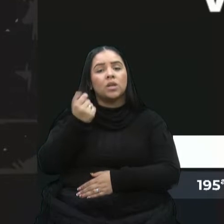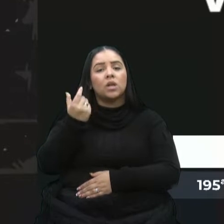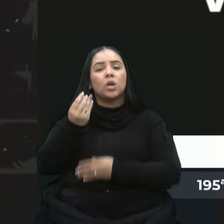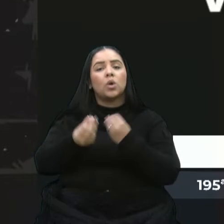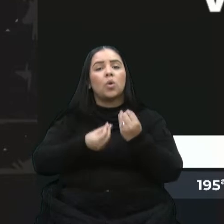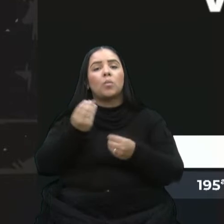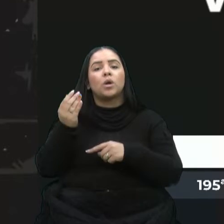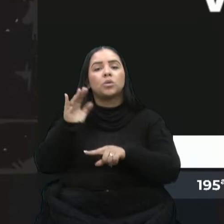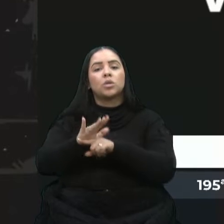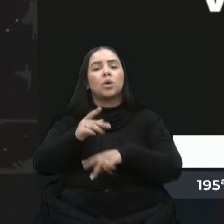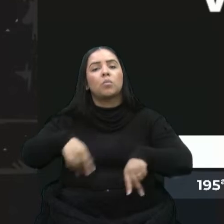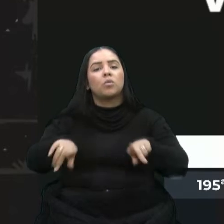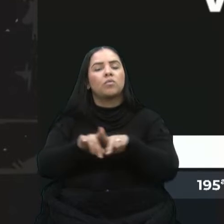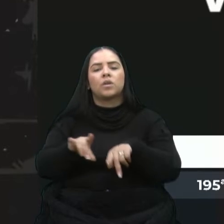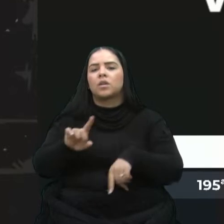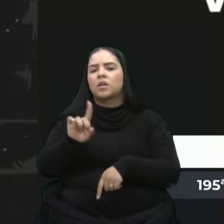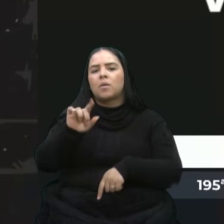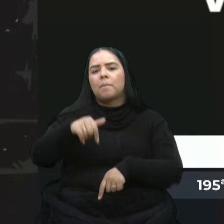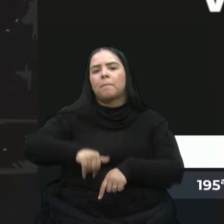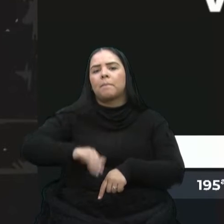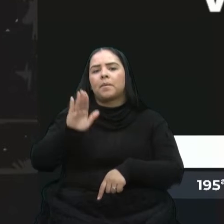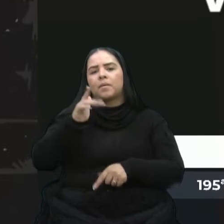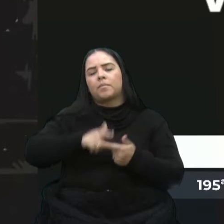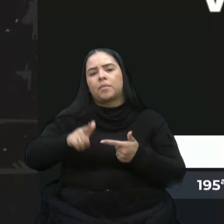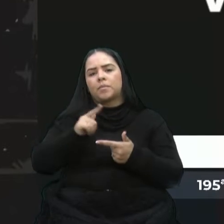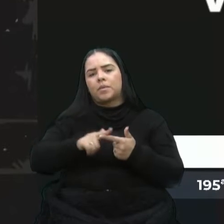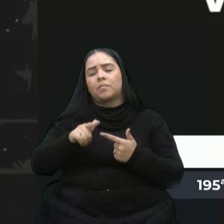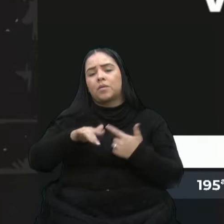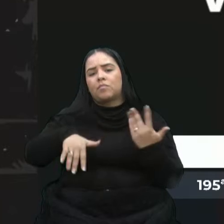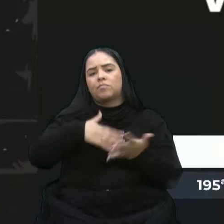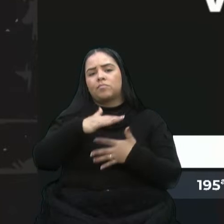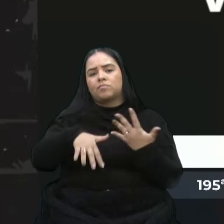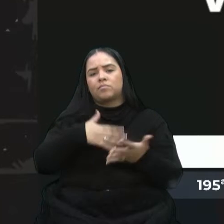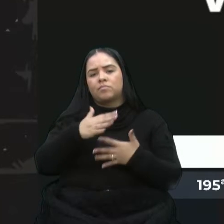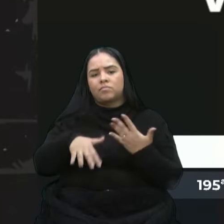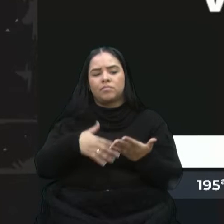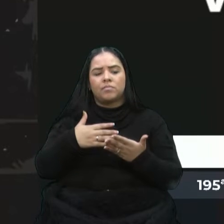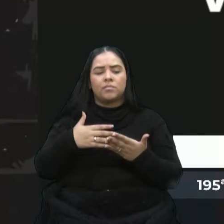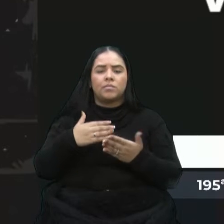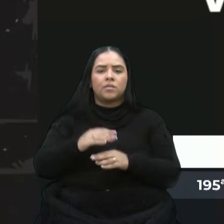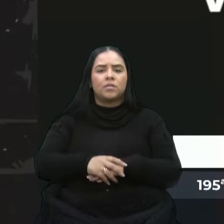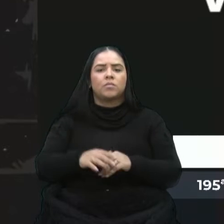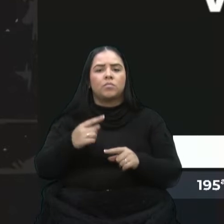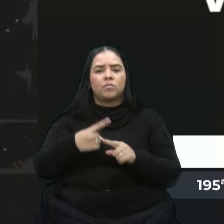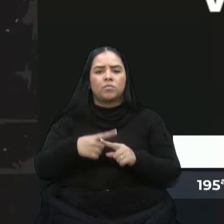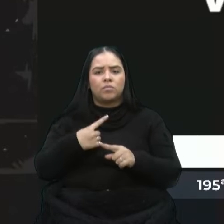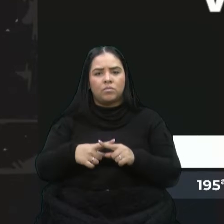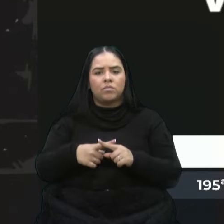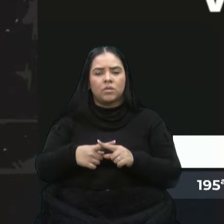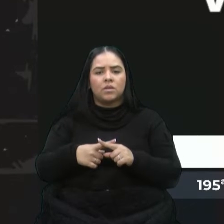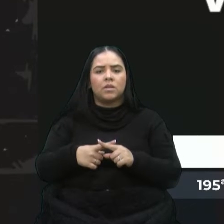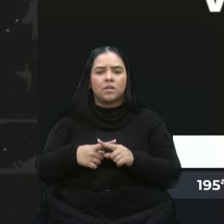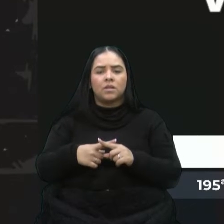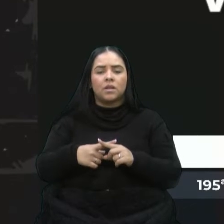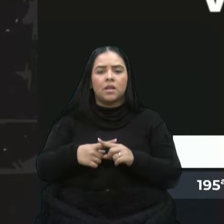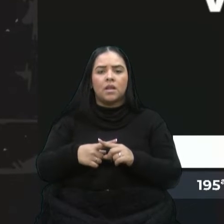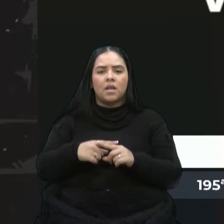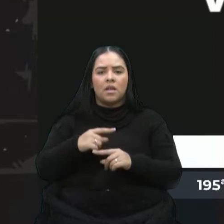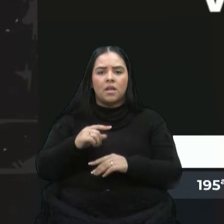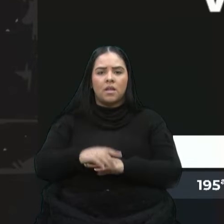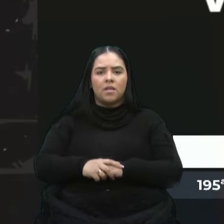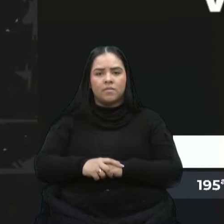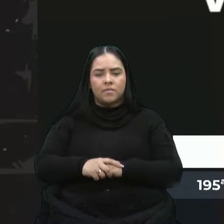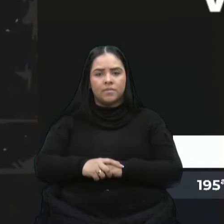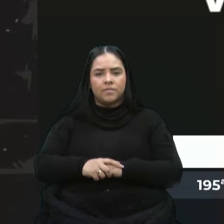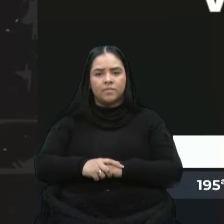população e não trazer mais problemas e mais transtornos. Então o transporte coletivo é uma coisa grave hoje, um grande problema. Segue em